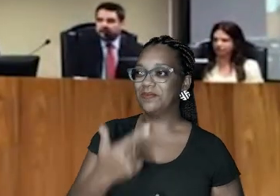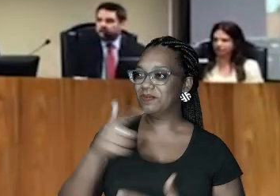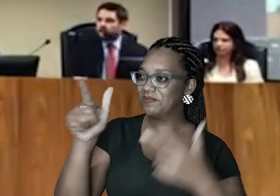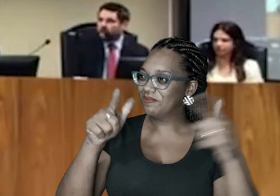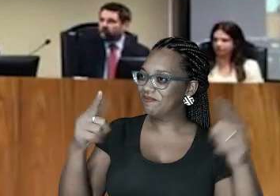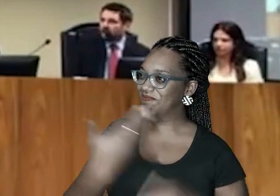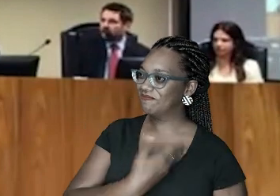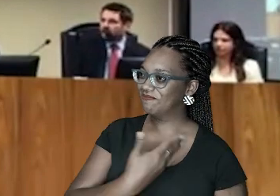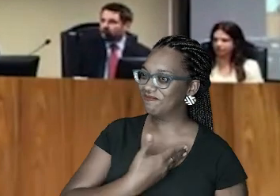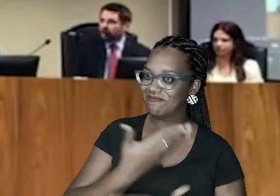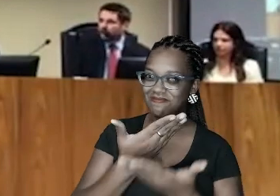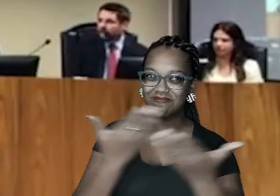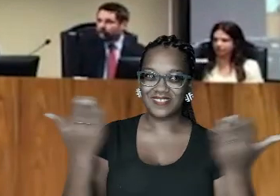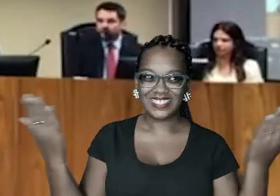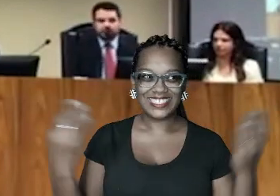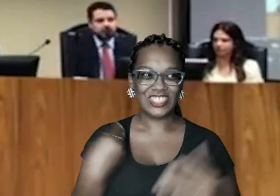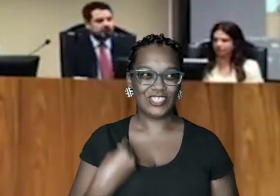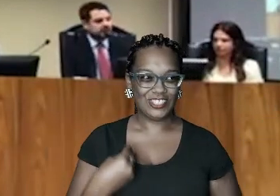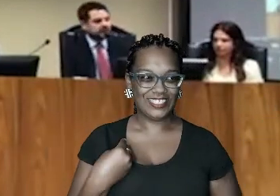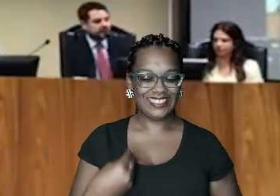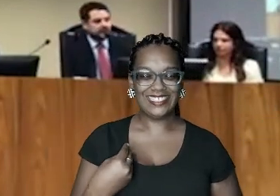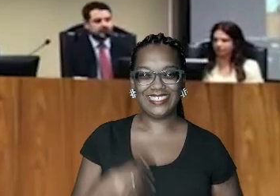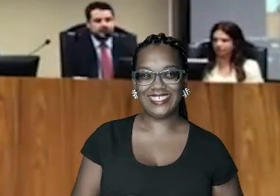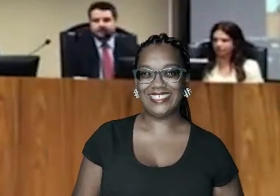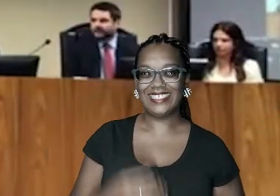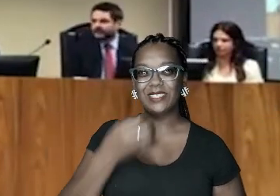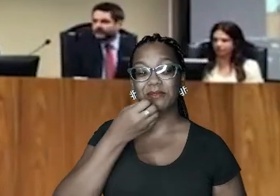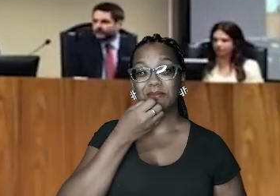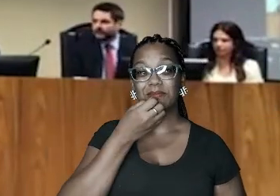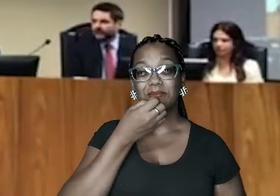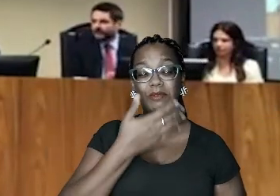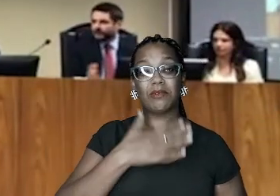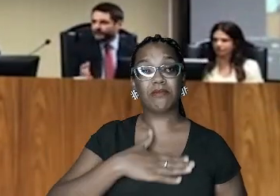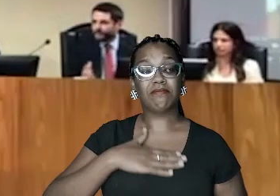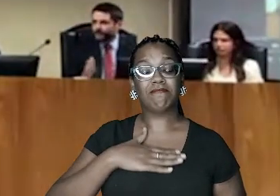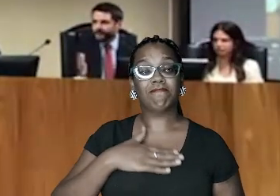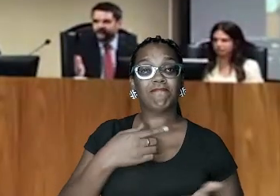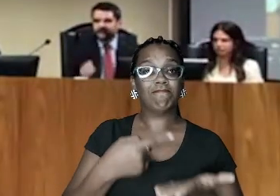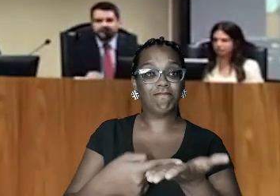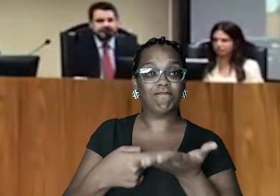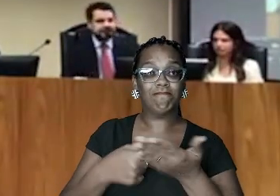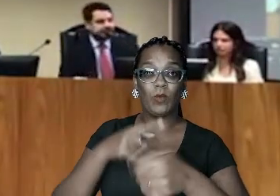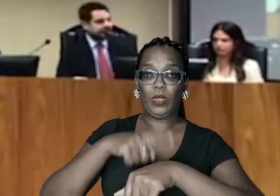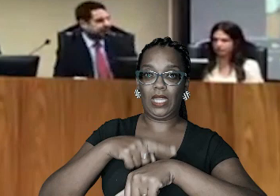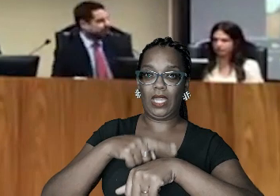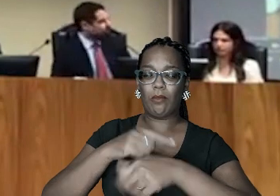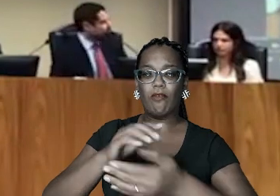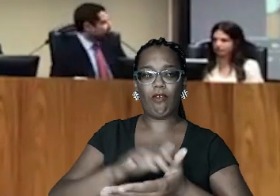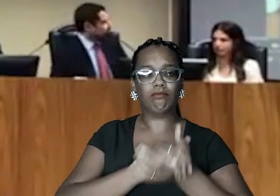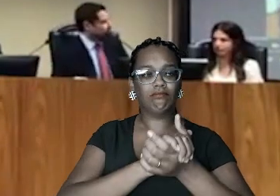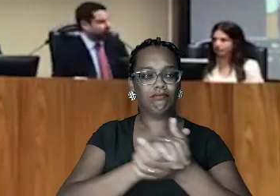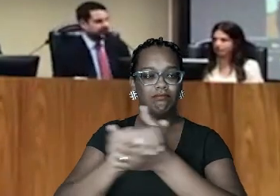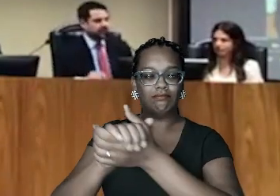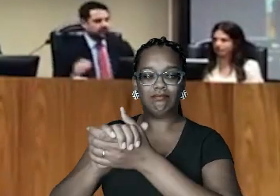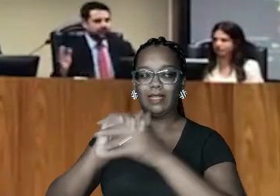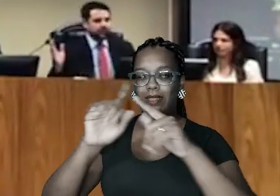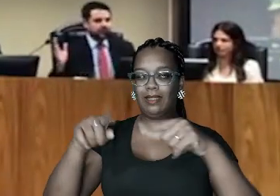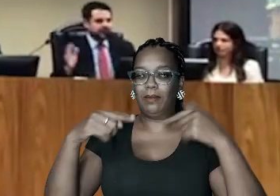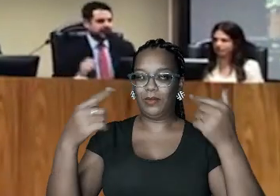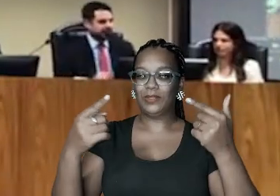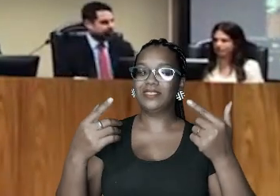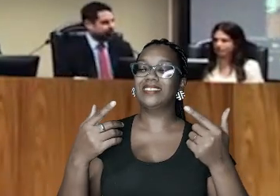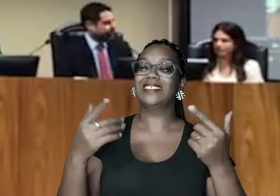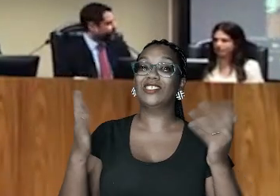se me permitem os demais amigos e colegas que aqui estão em benefício aqui da dinâmica em razão do tempo